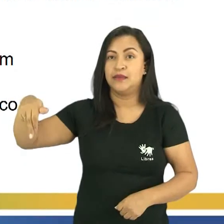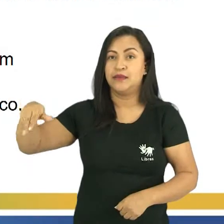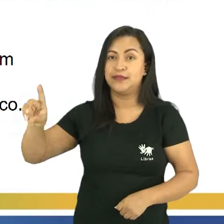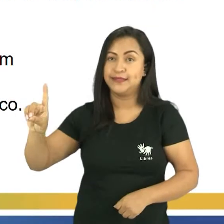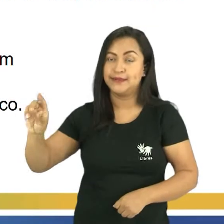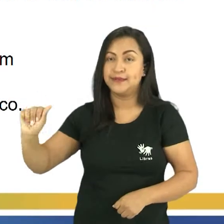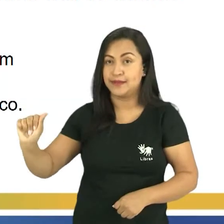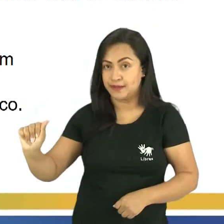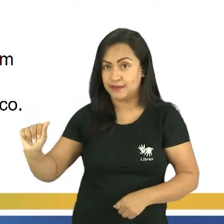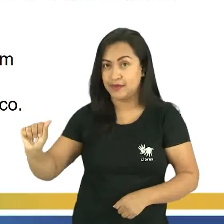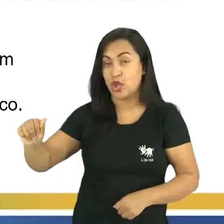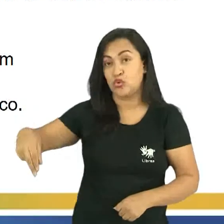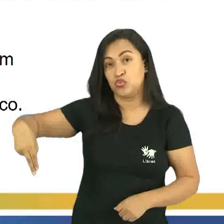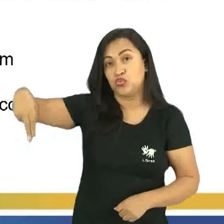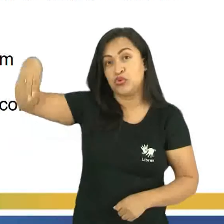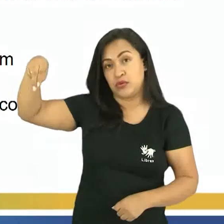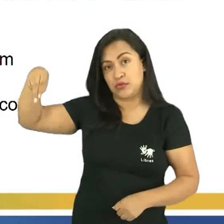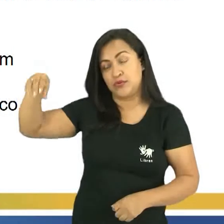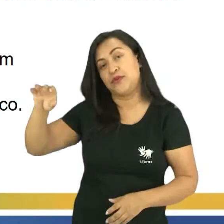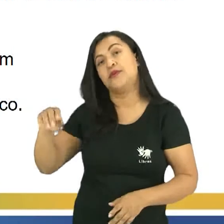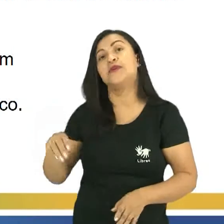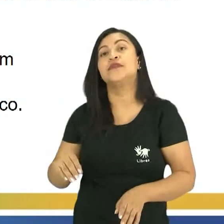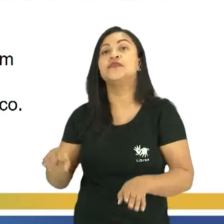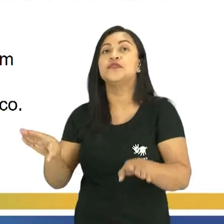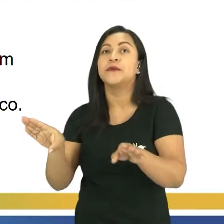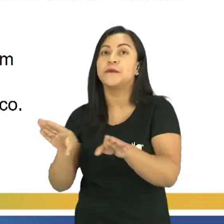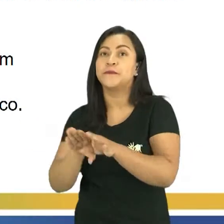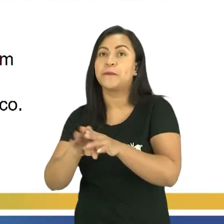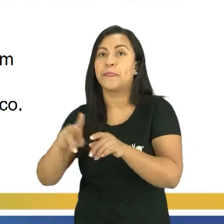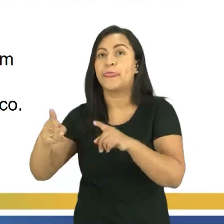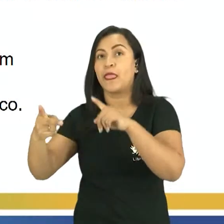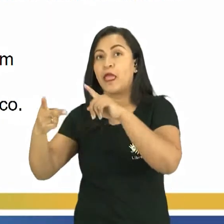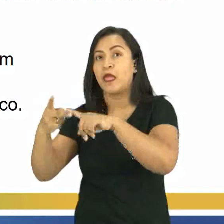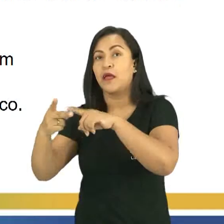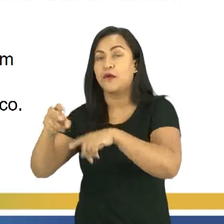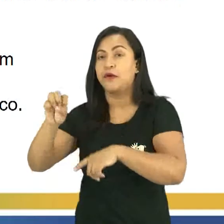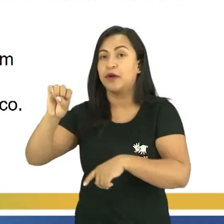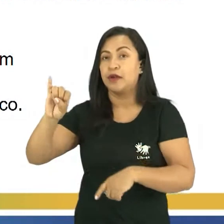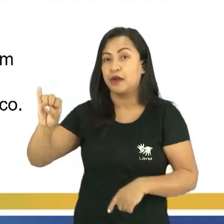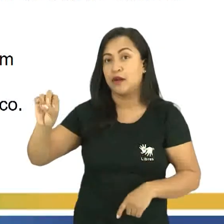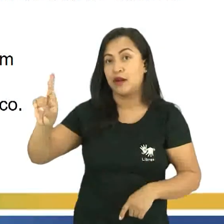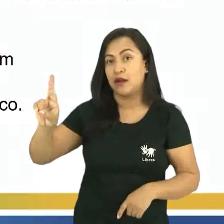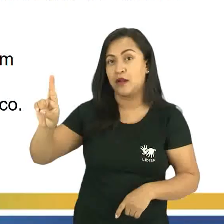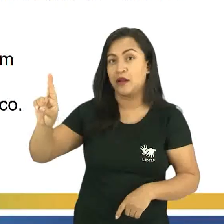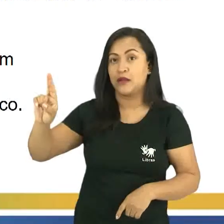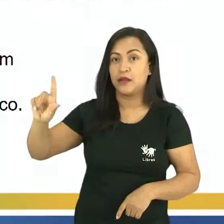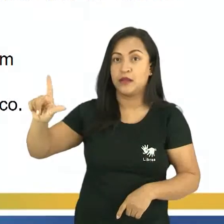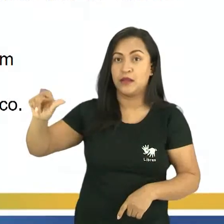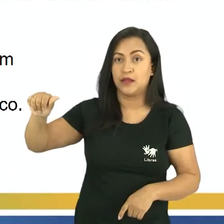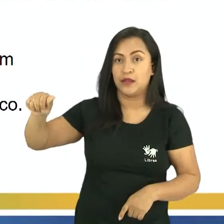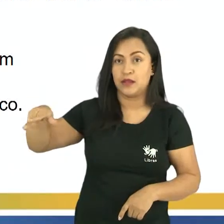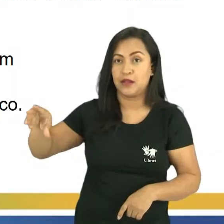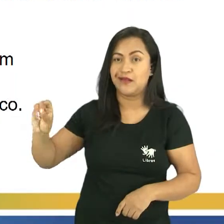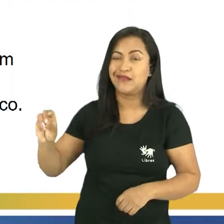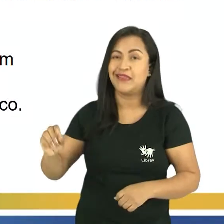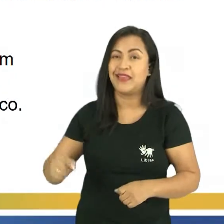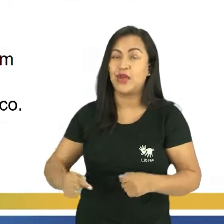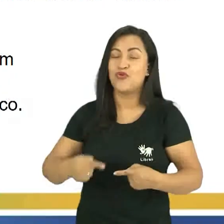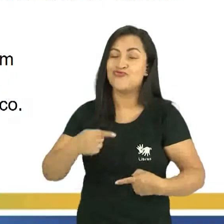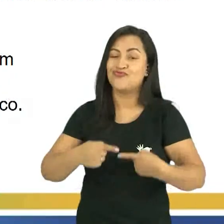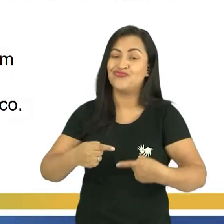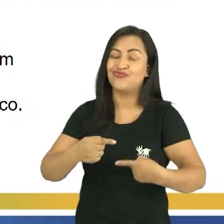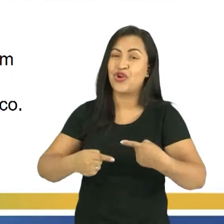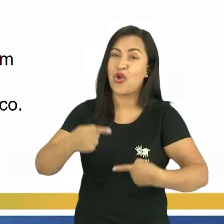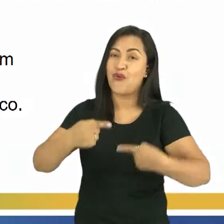Irlanda que é também conhecida como Éire, né? Ali é uma briga religiosa, um conflito religioso